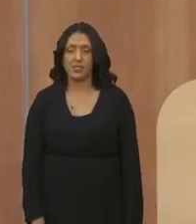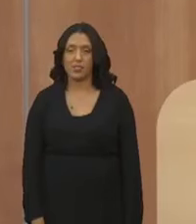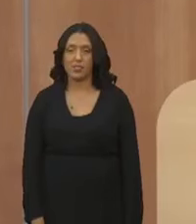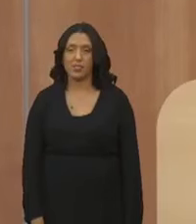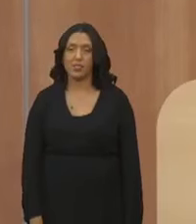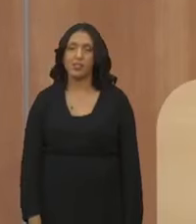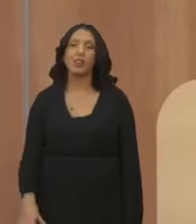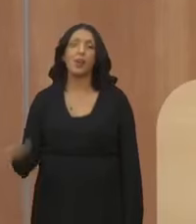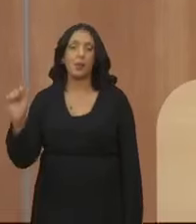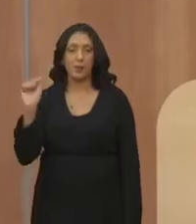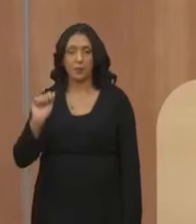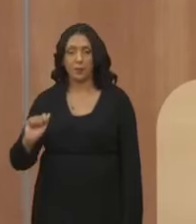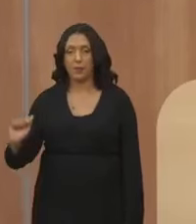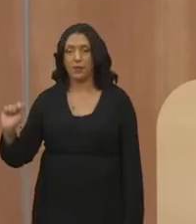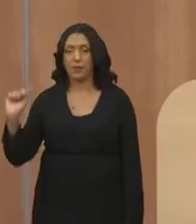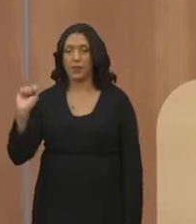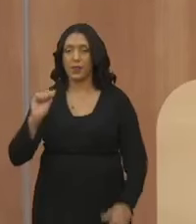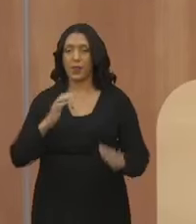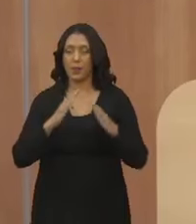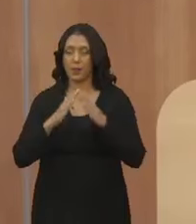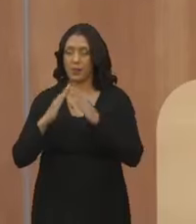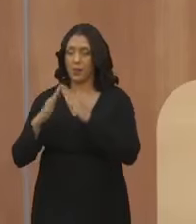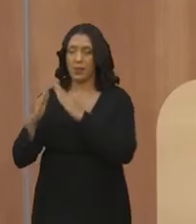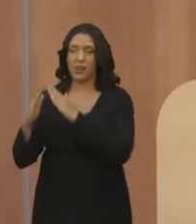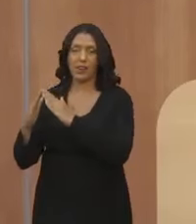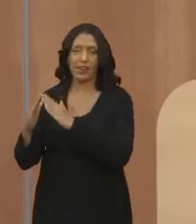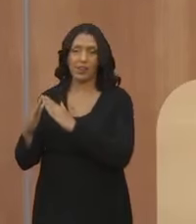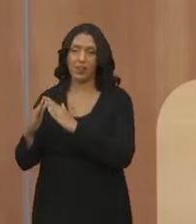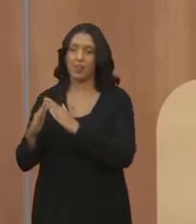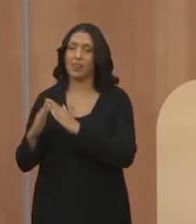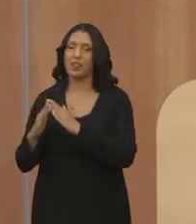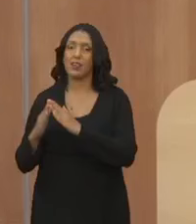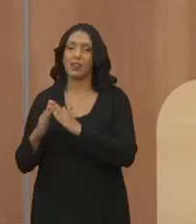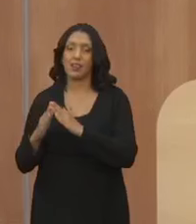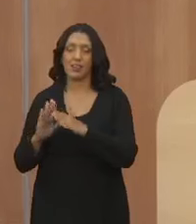Associação Morador do Veraneio Jal,